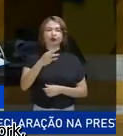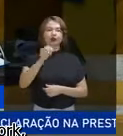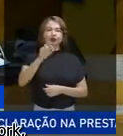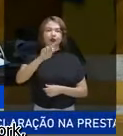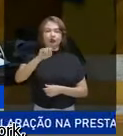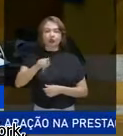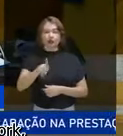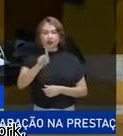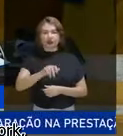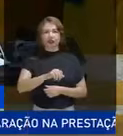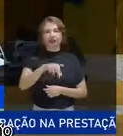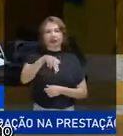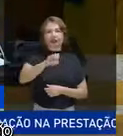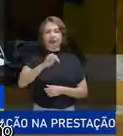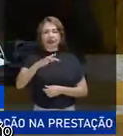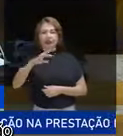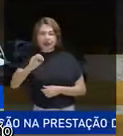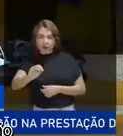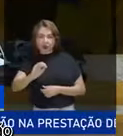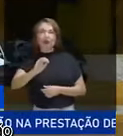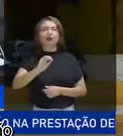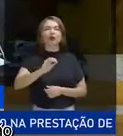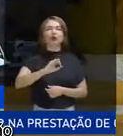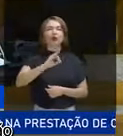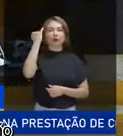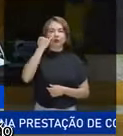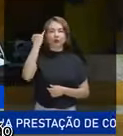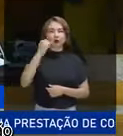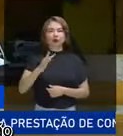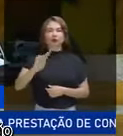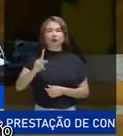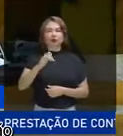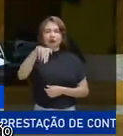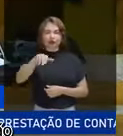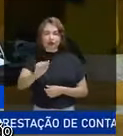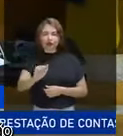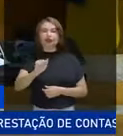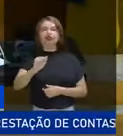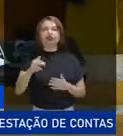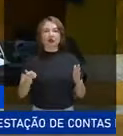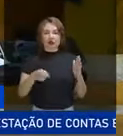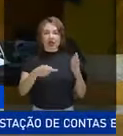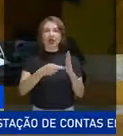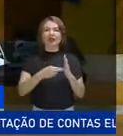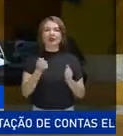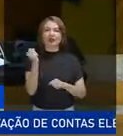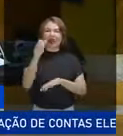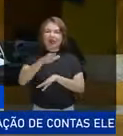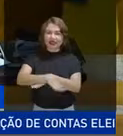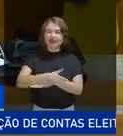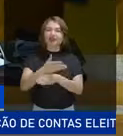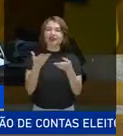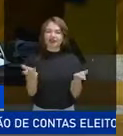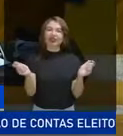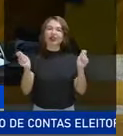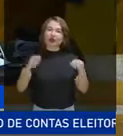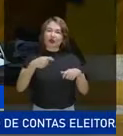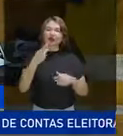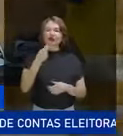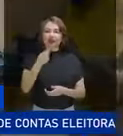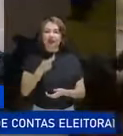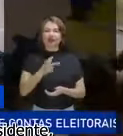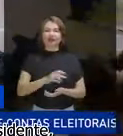Juscelio Neto, Paulo Madeira, Tina Souza e João Lages. Ilustre relatora, boa tarde. Vossa Excelência está com a